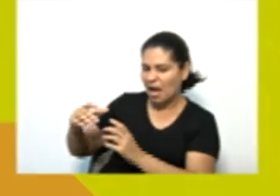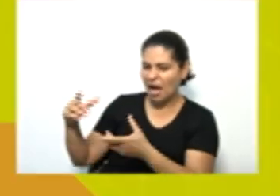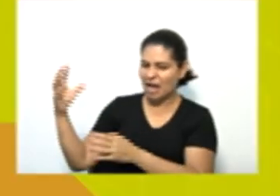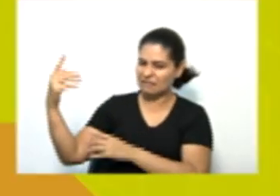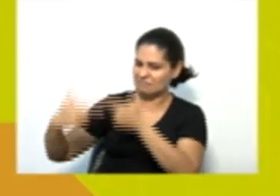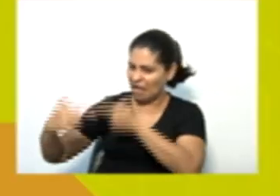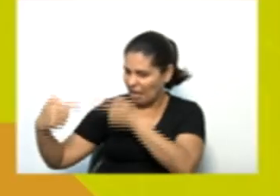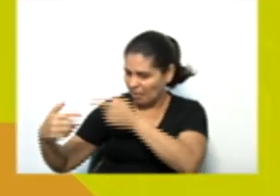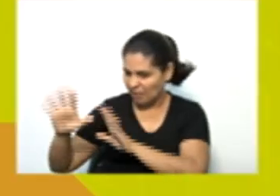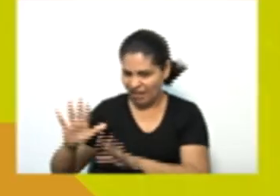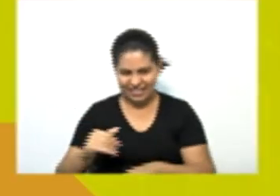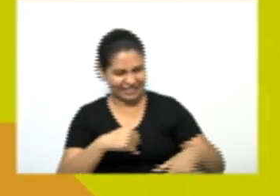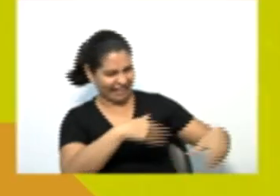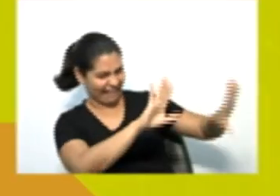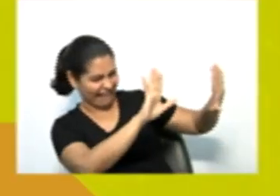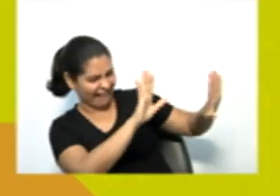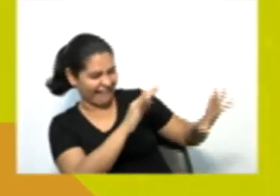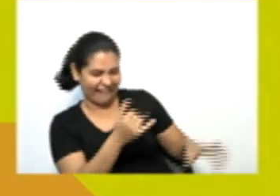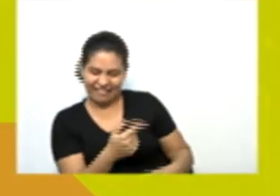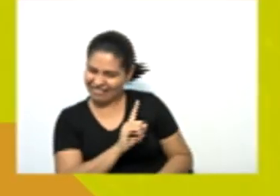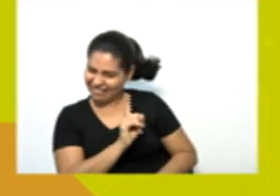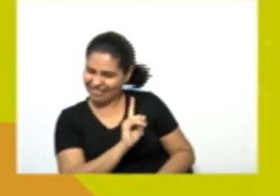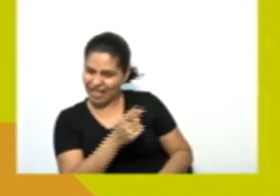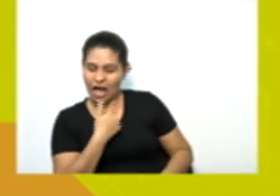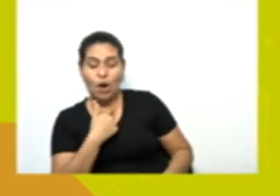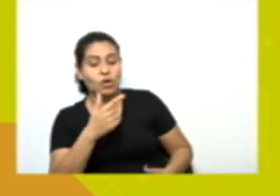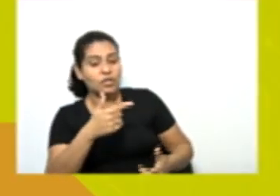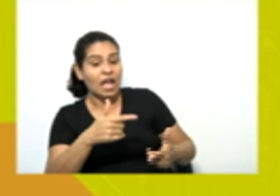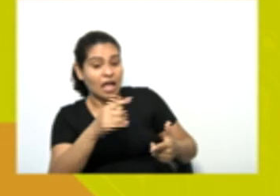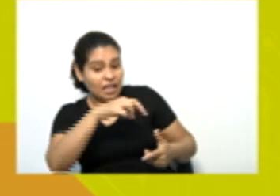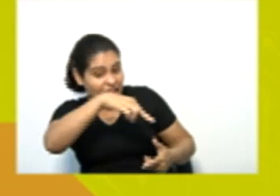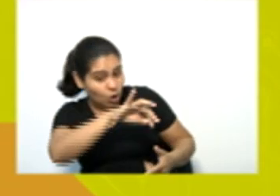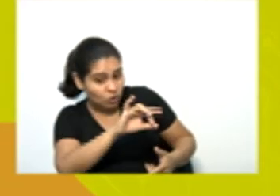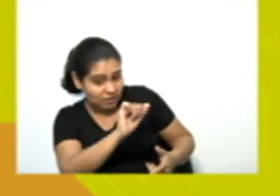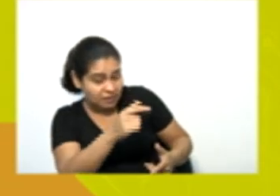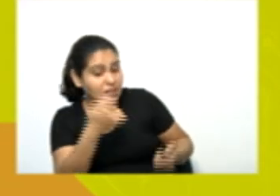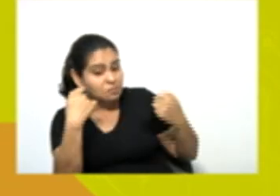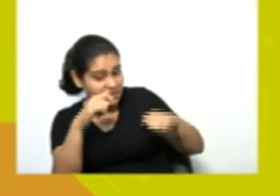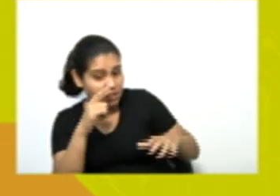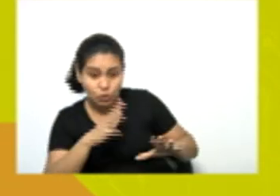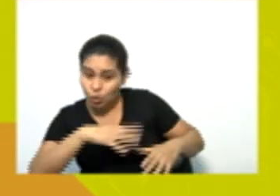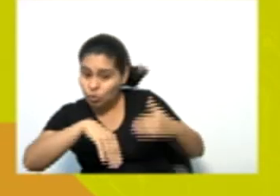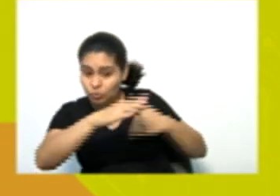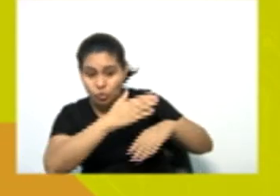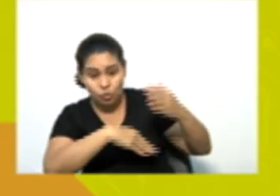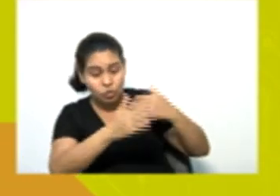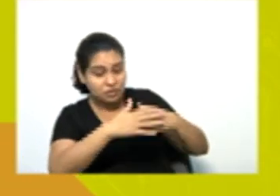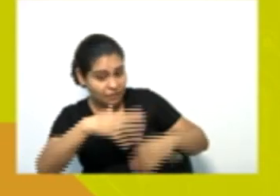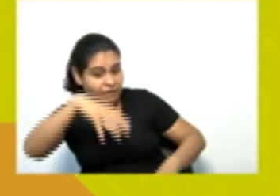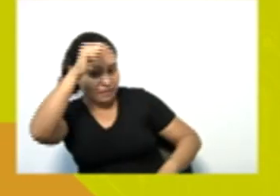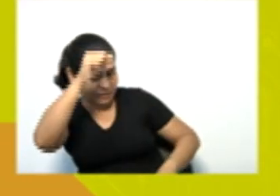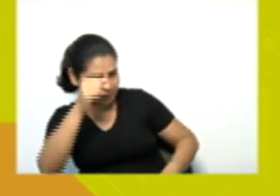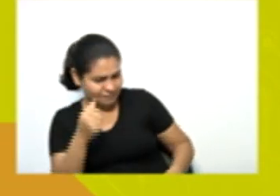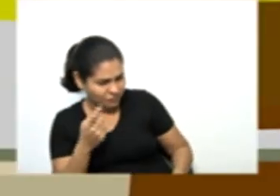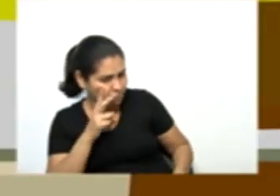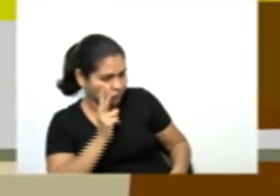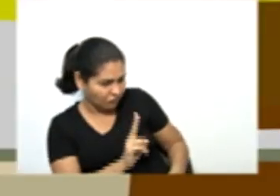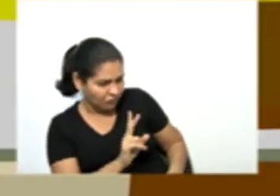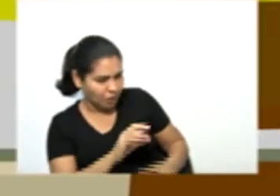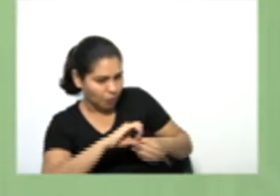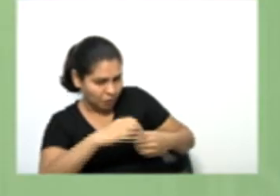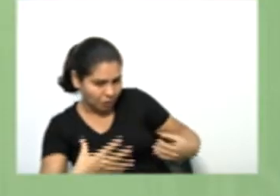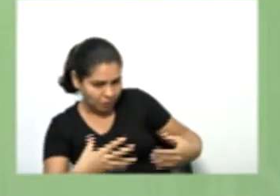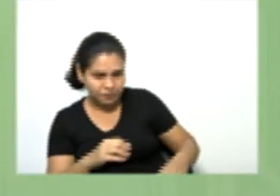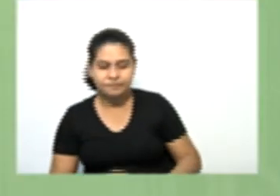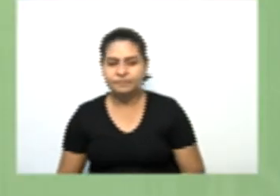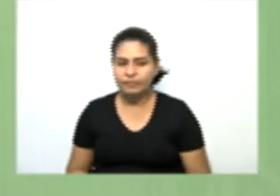hein? Sai pra lá, Tech. Numa negociação, é bom que todos saiam ganhando. Bora ver o conteúdo dessa aula?